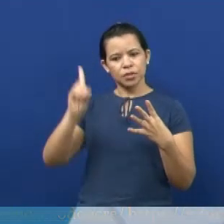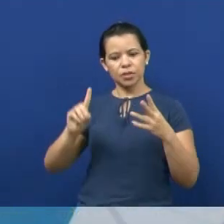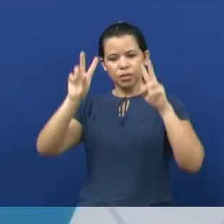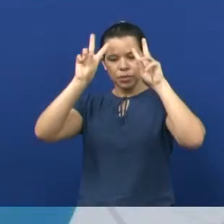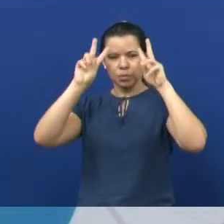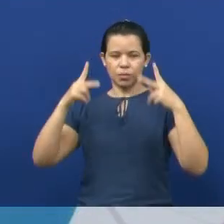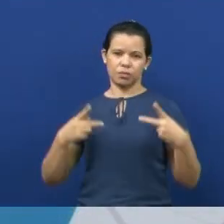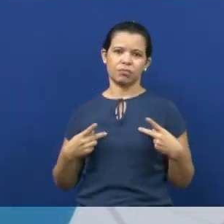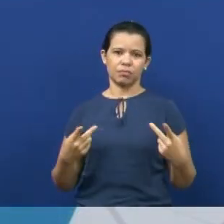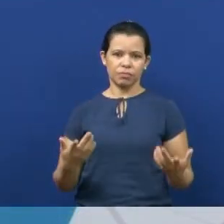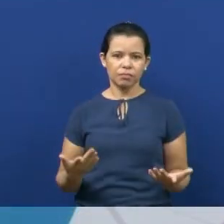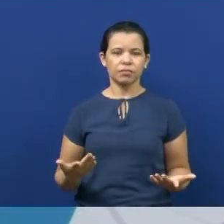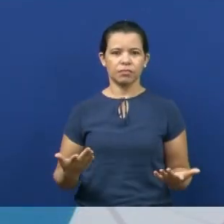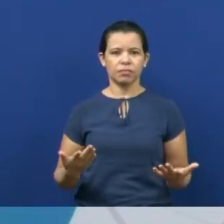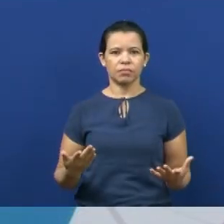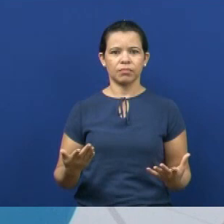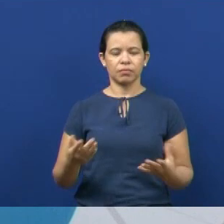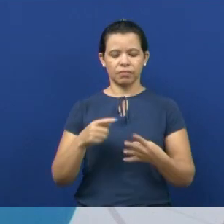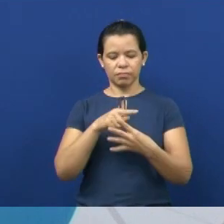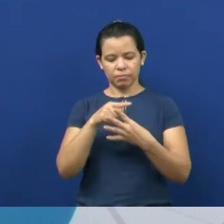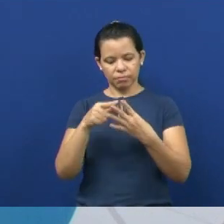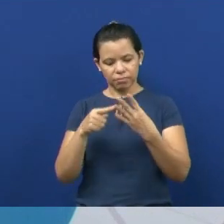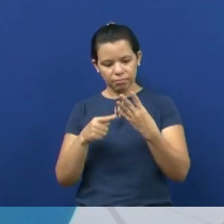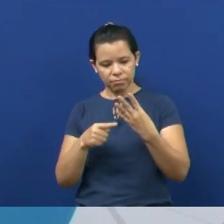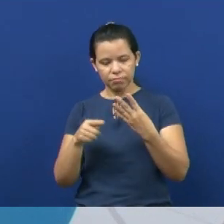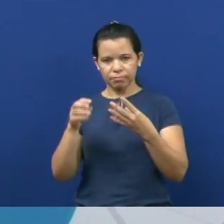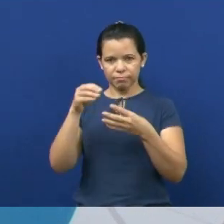Então, dentro desses 4 pilares,